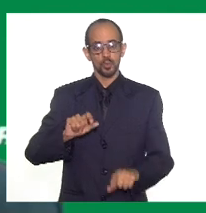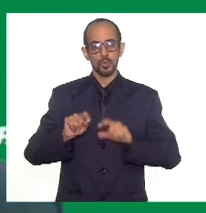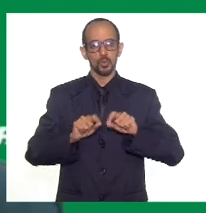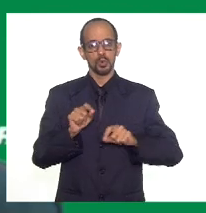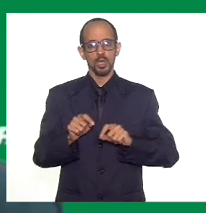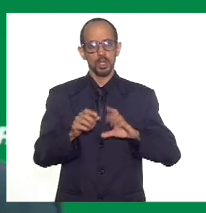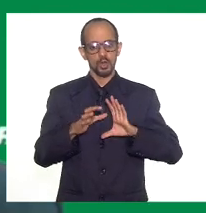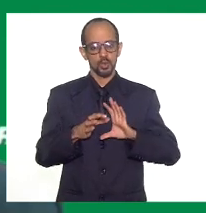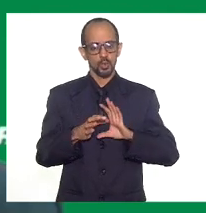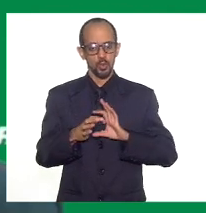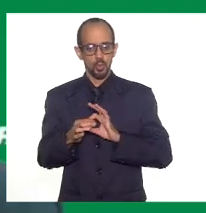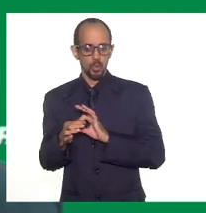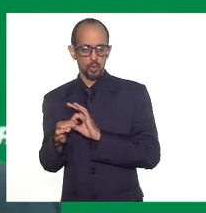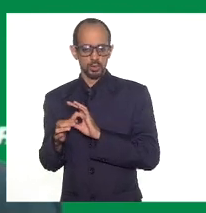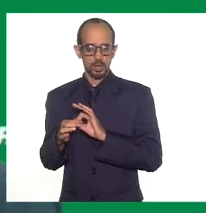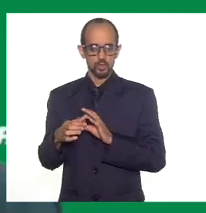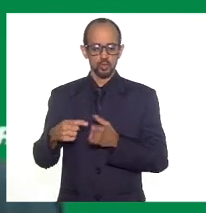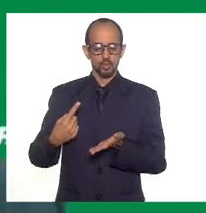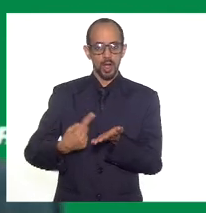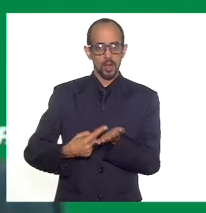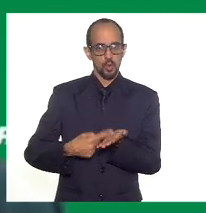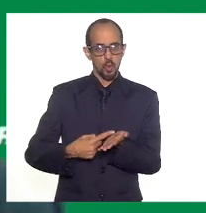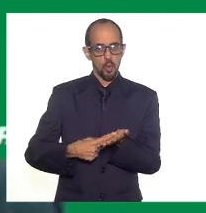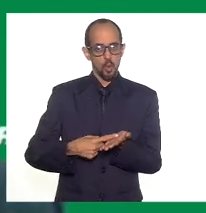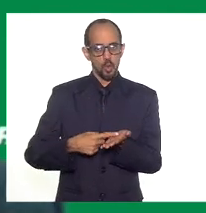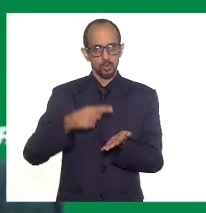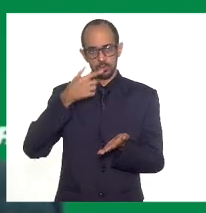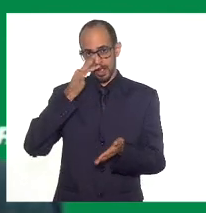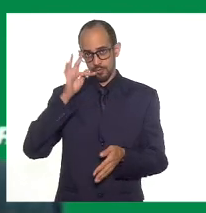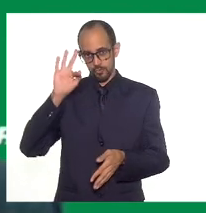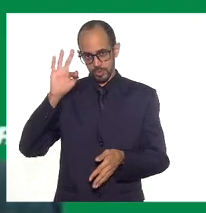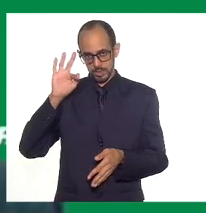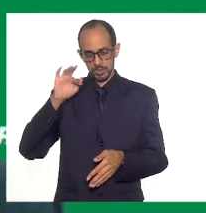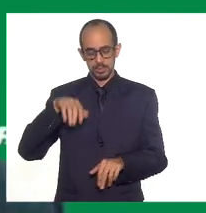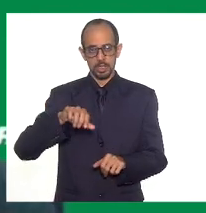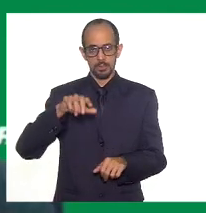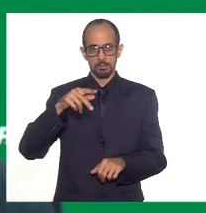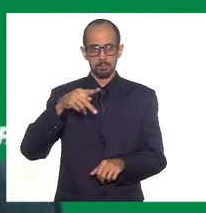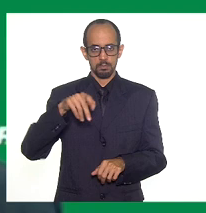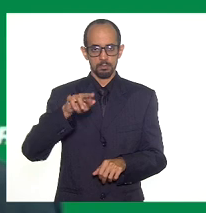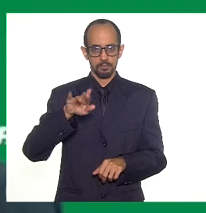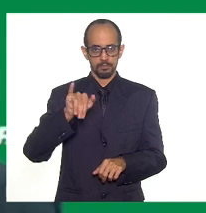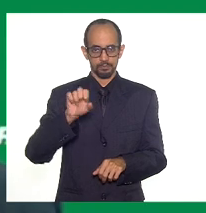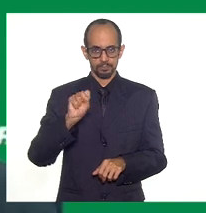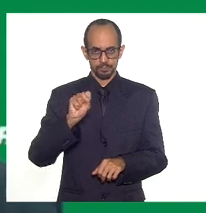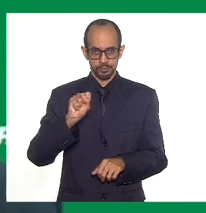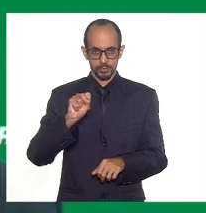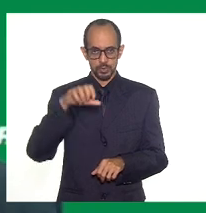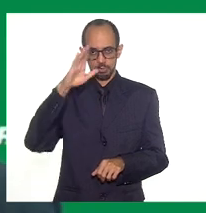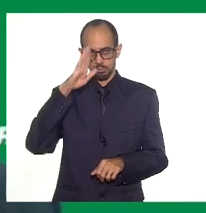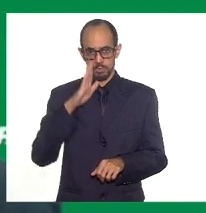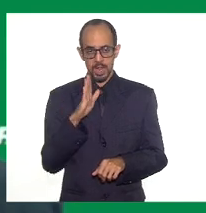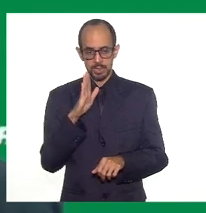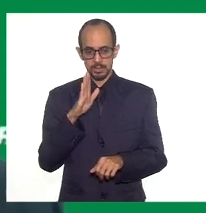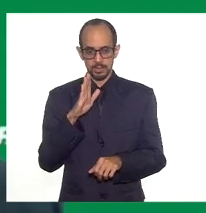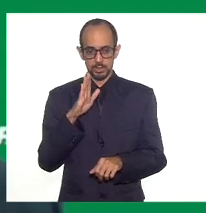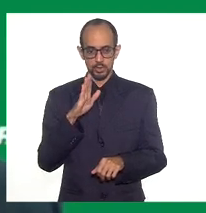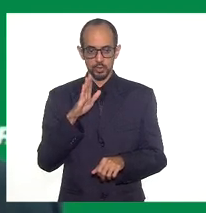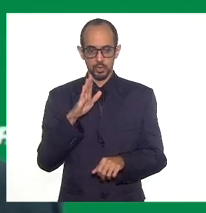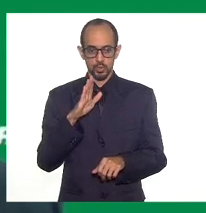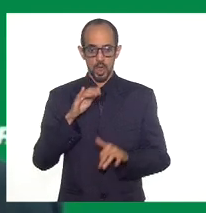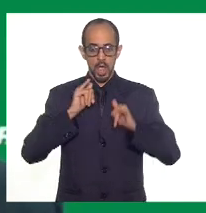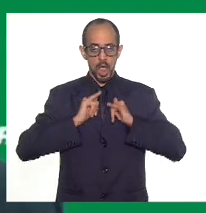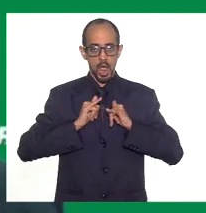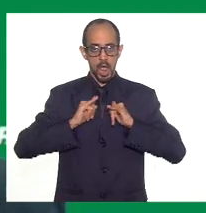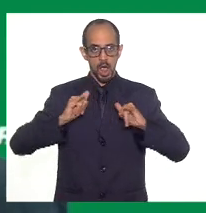contexto do Acordo de Paris, por exemplo, o Brasil declarando, né, no mês passado, o governo federal brasileiro